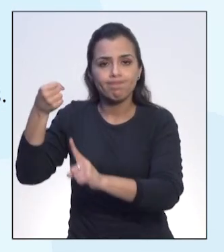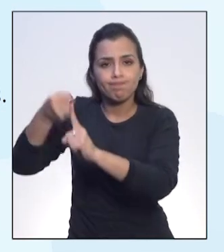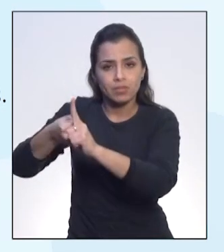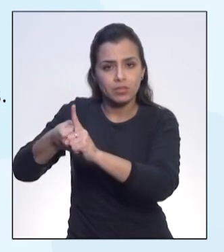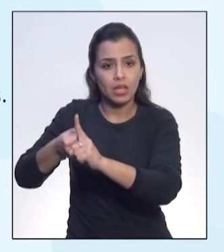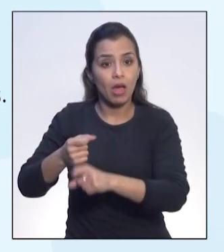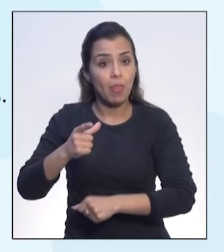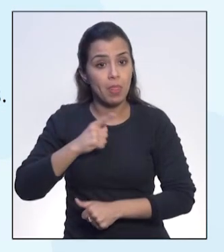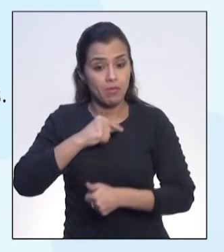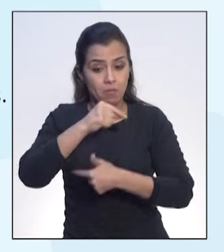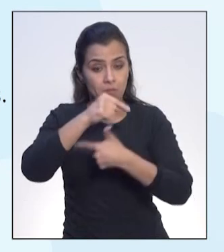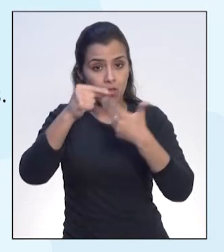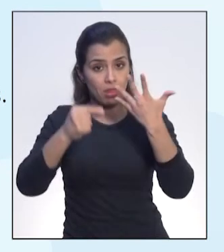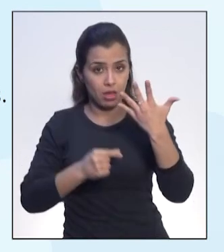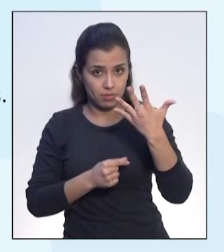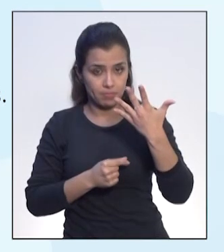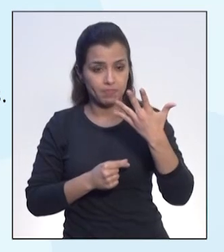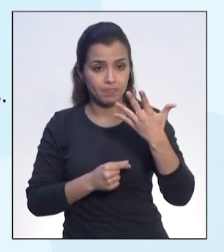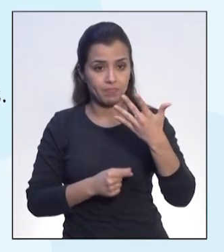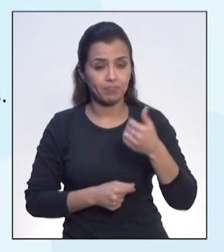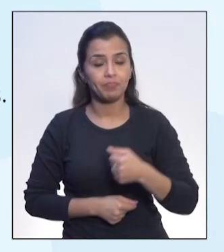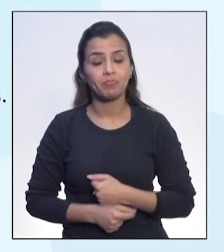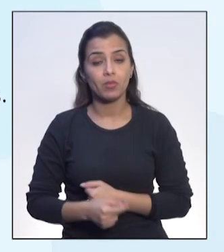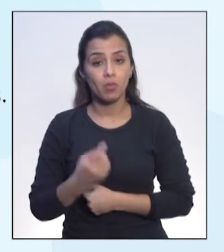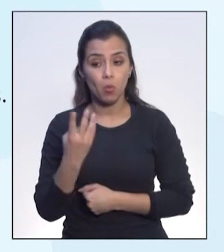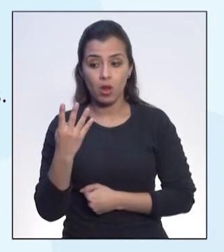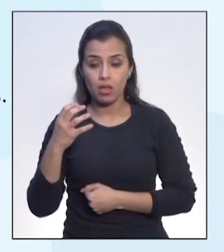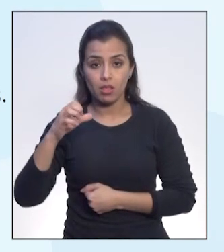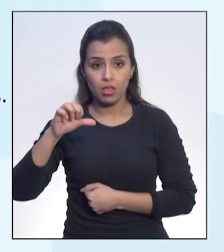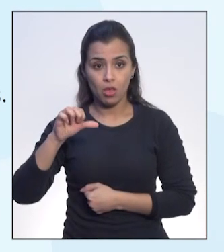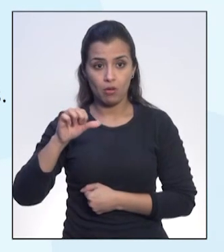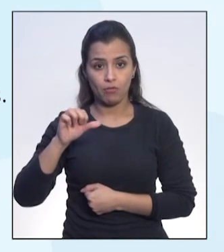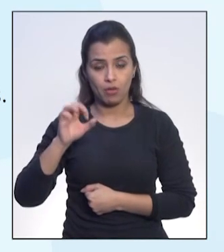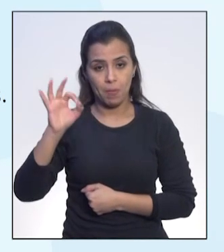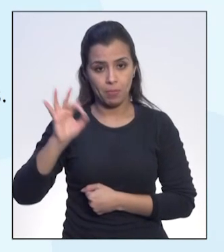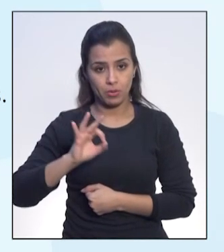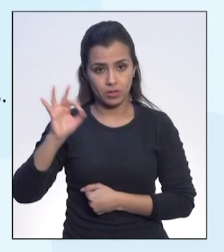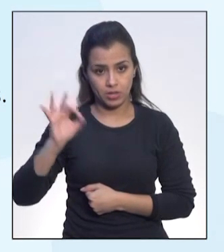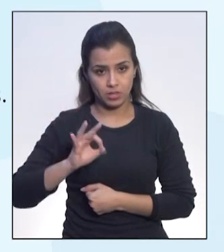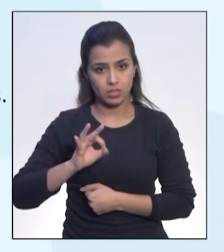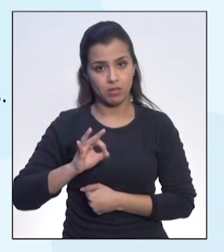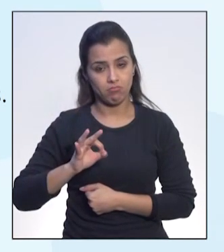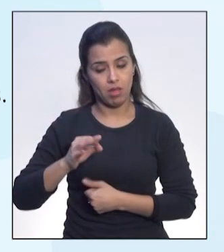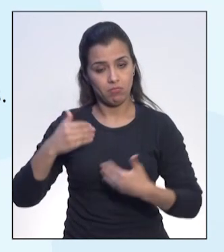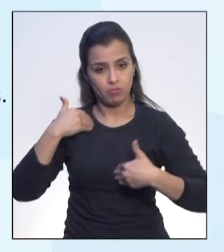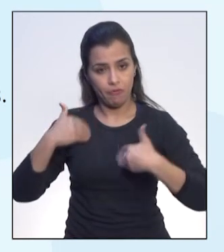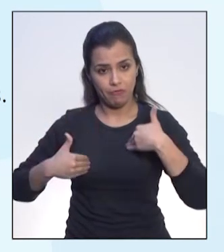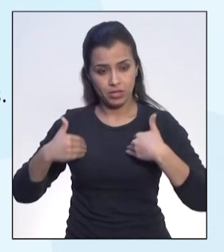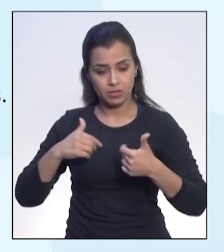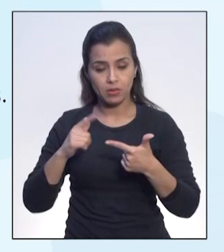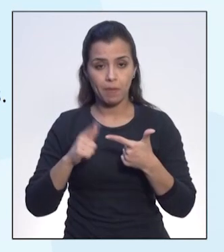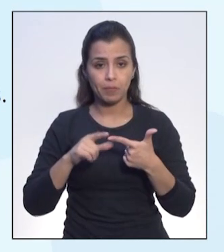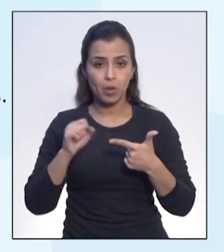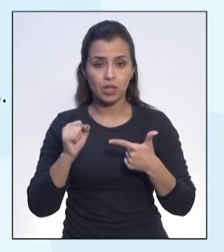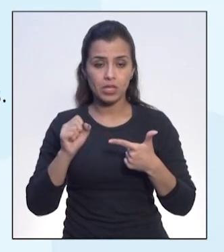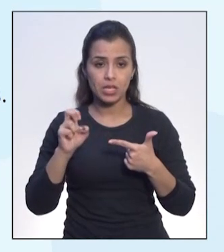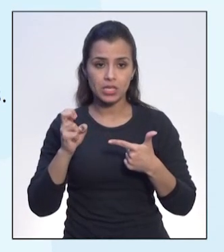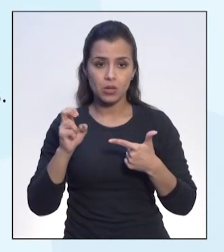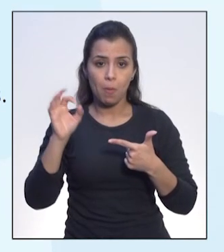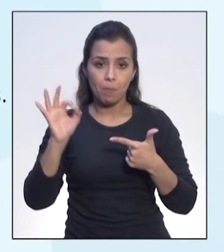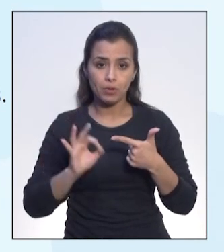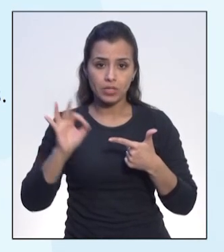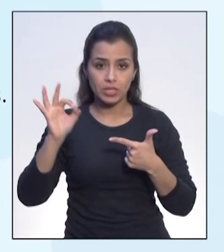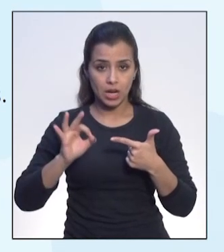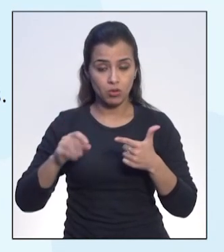casos de agressão, nós temos 49% violência física, 85% aconteceram